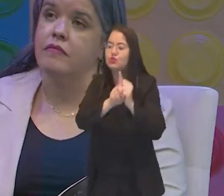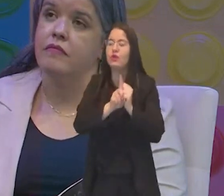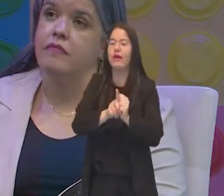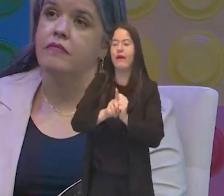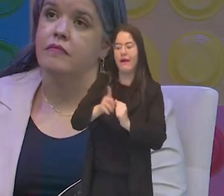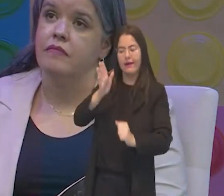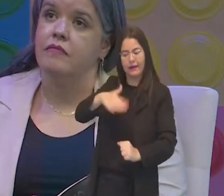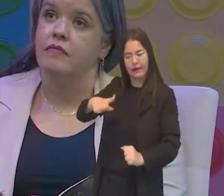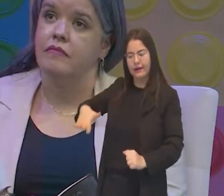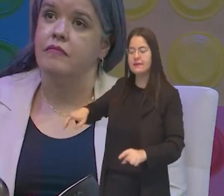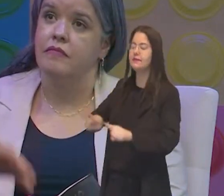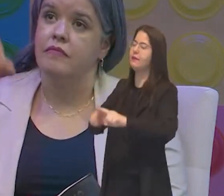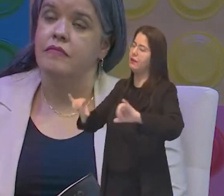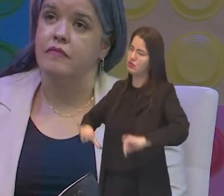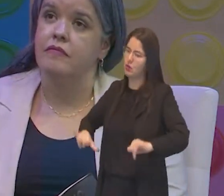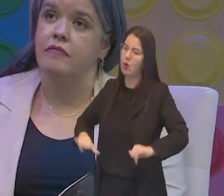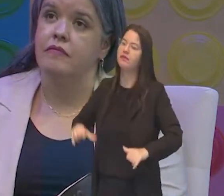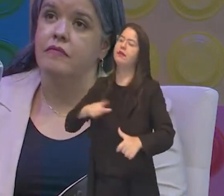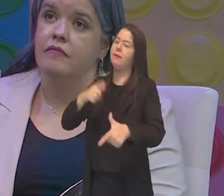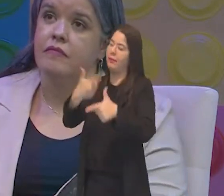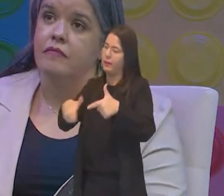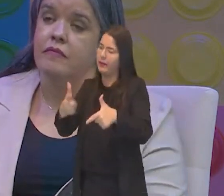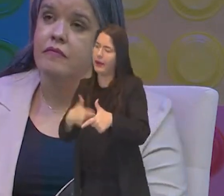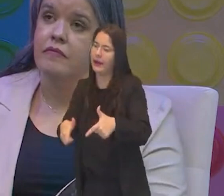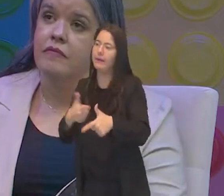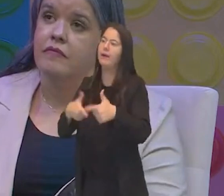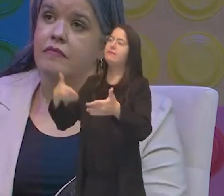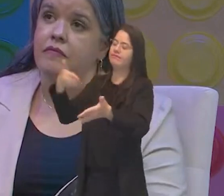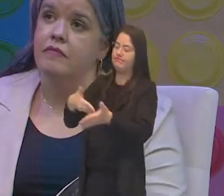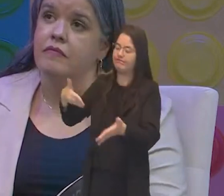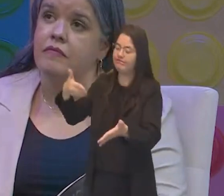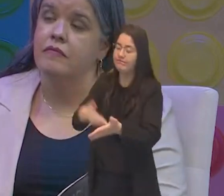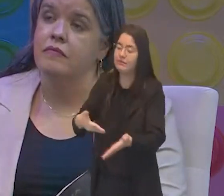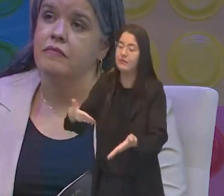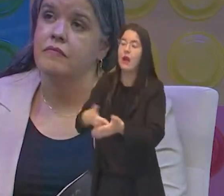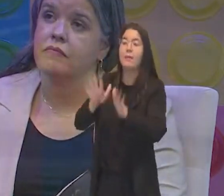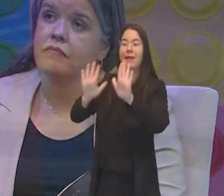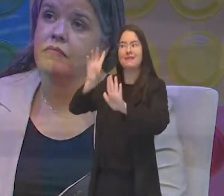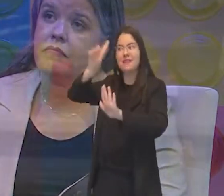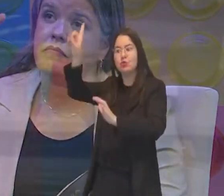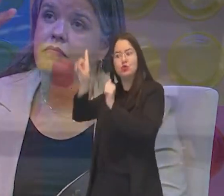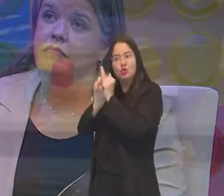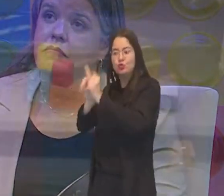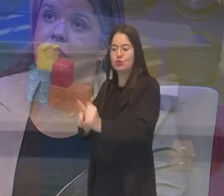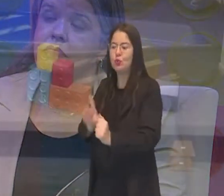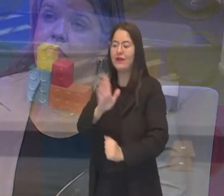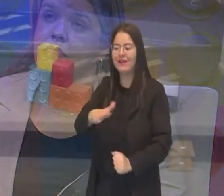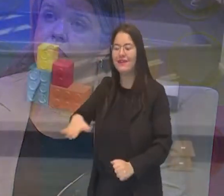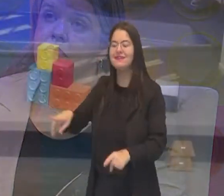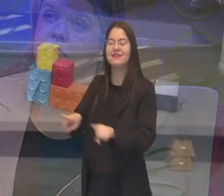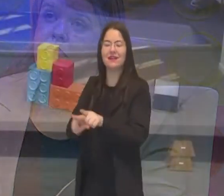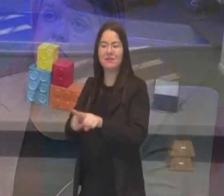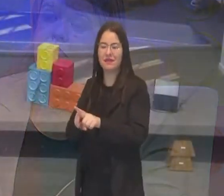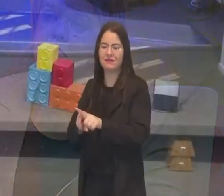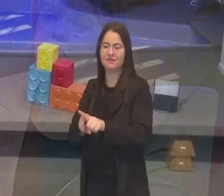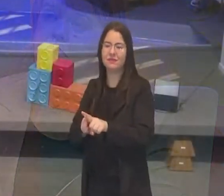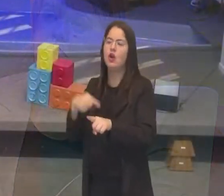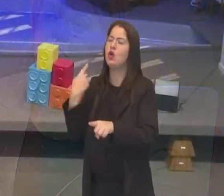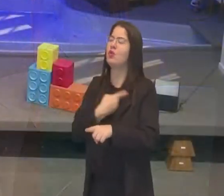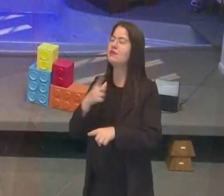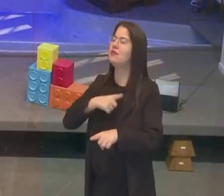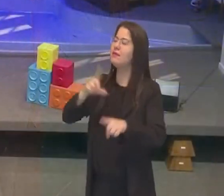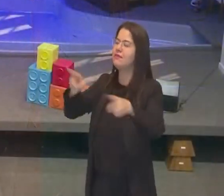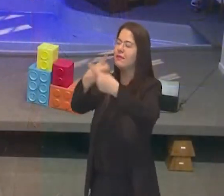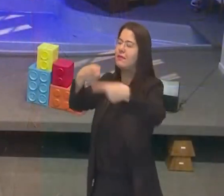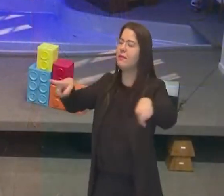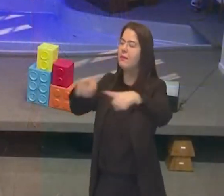passam por problemas, também passam por dificuldades. E a gente às vezes canta que com Cristo no barco